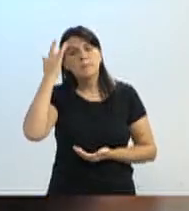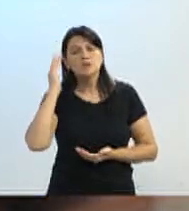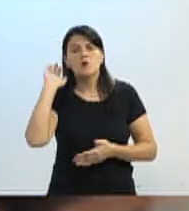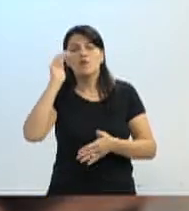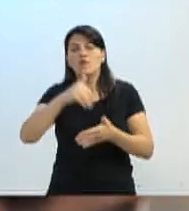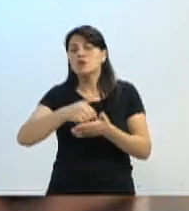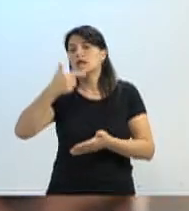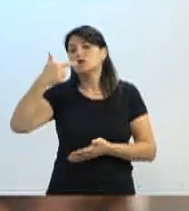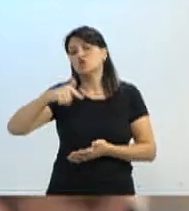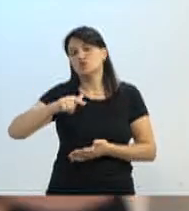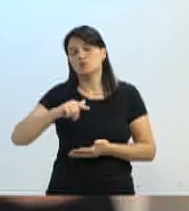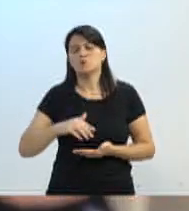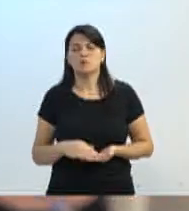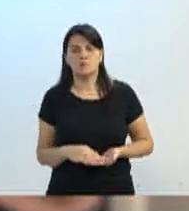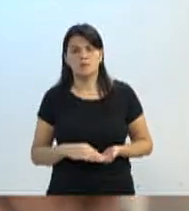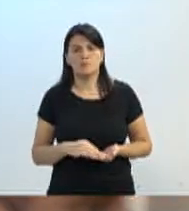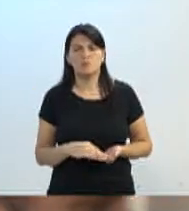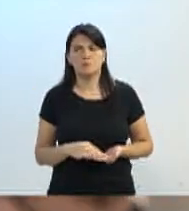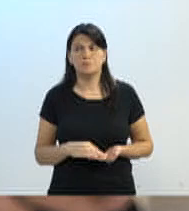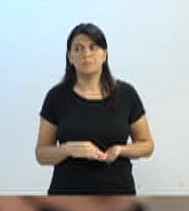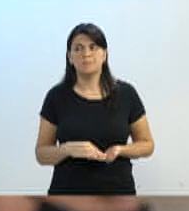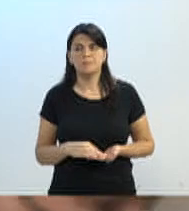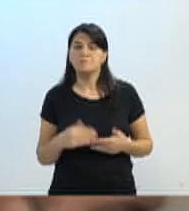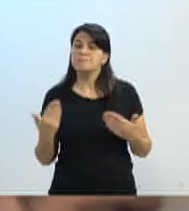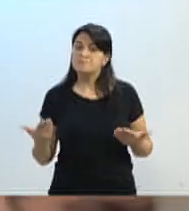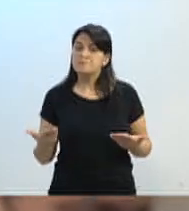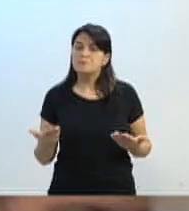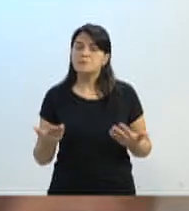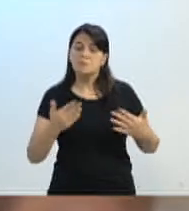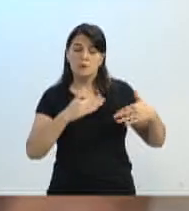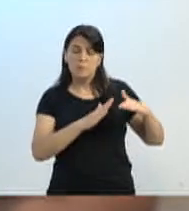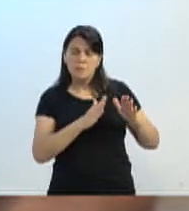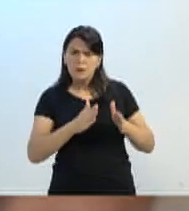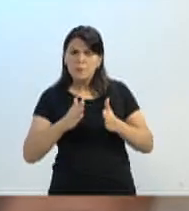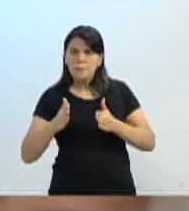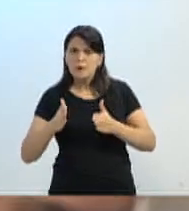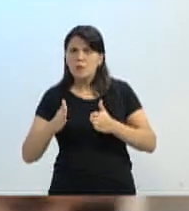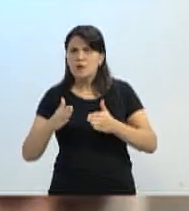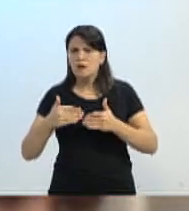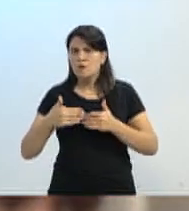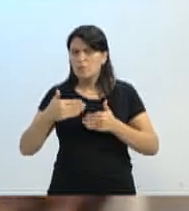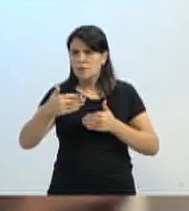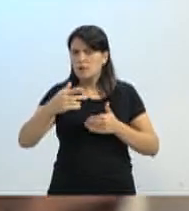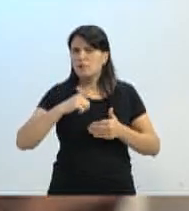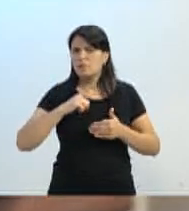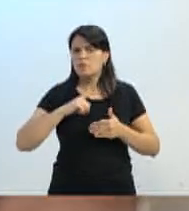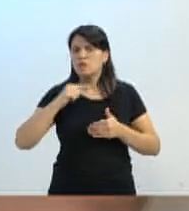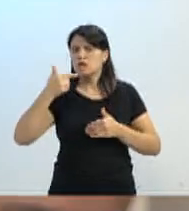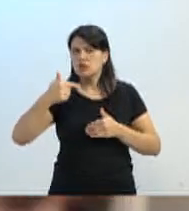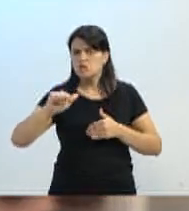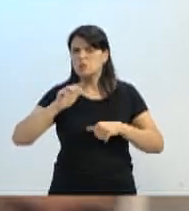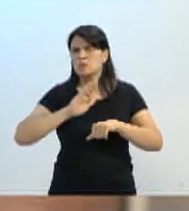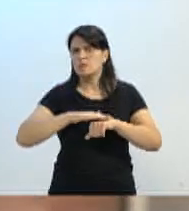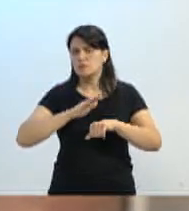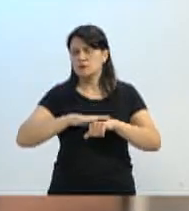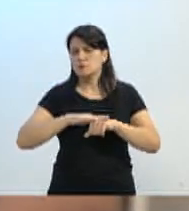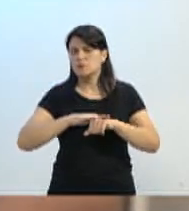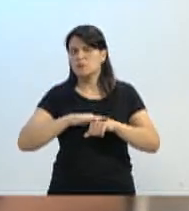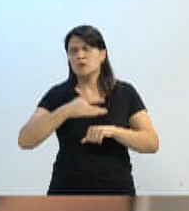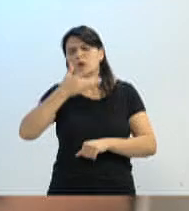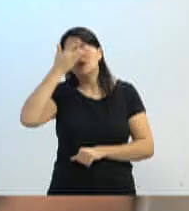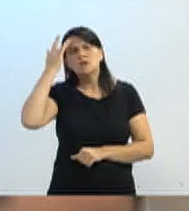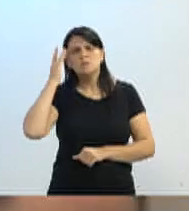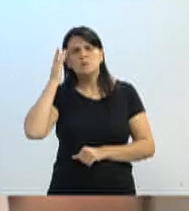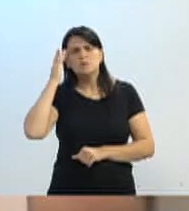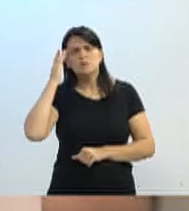vez. Portanto, entende-se que nesse processo, que logo terá a oportunidade de ser refeito, que as pessoas não deixem